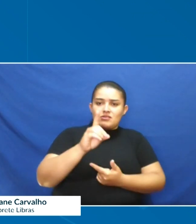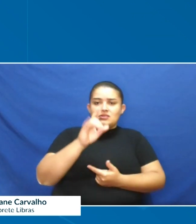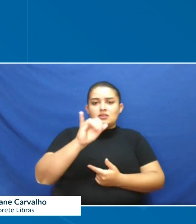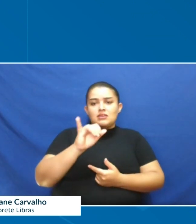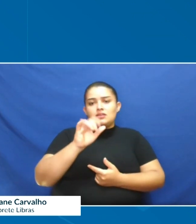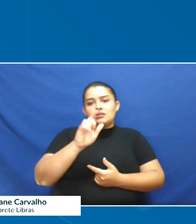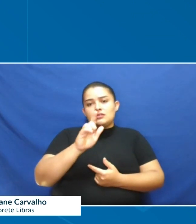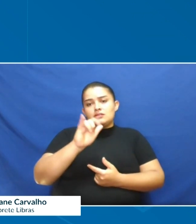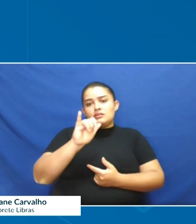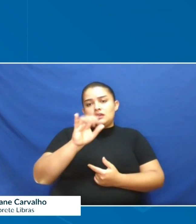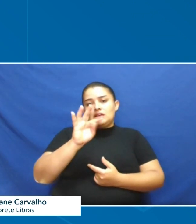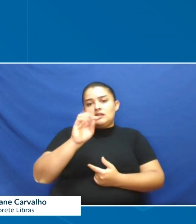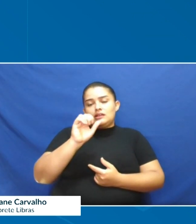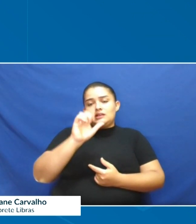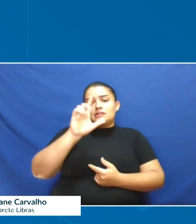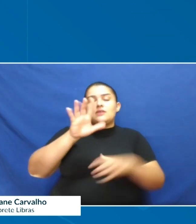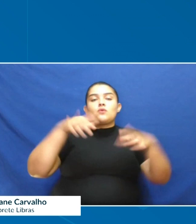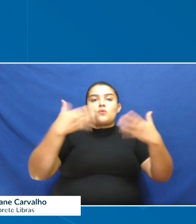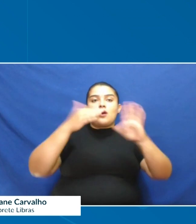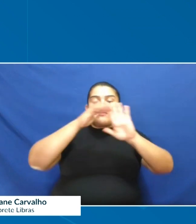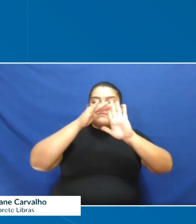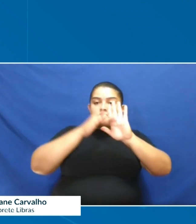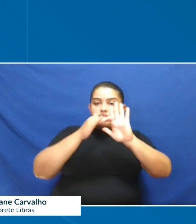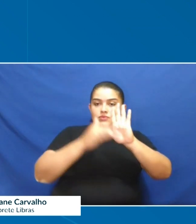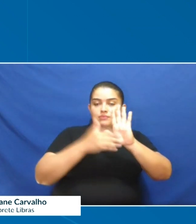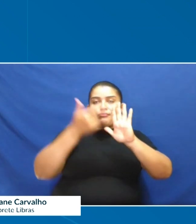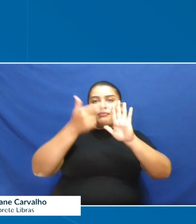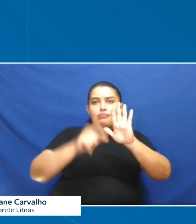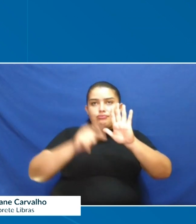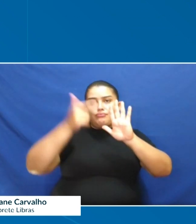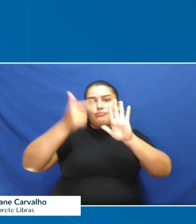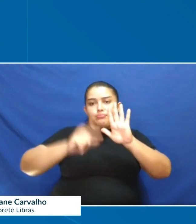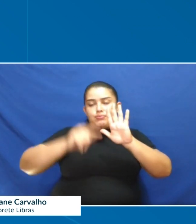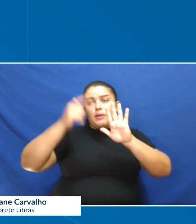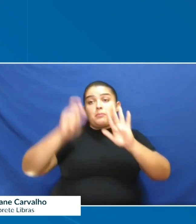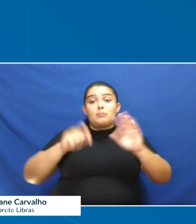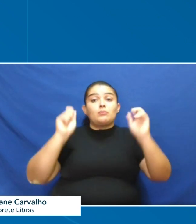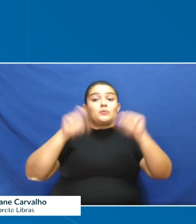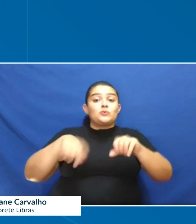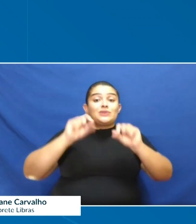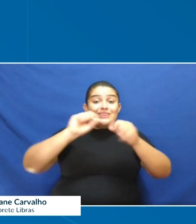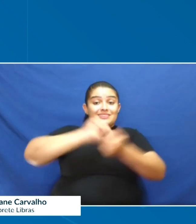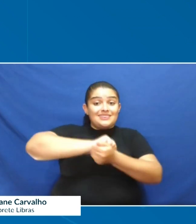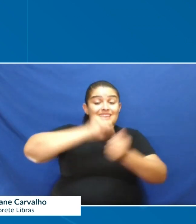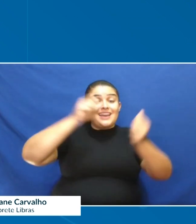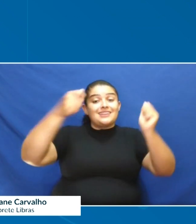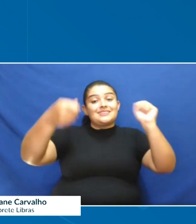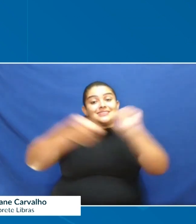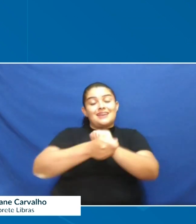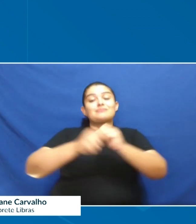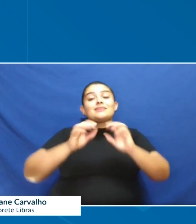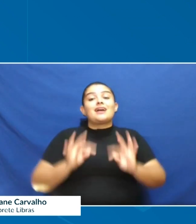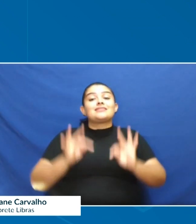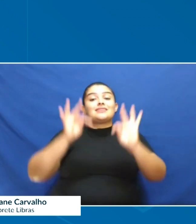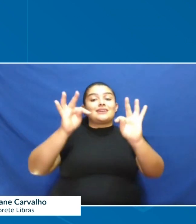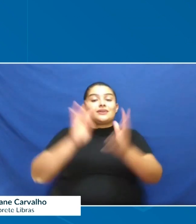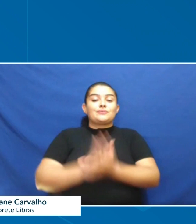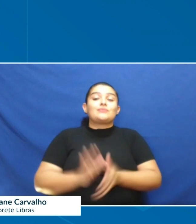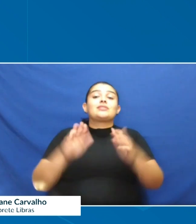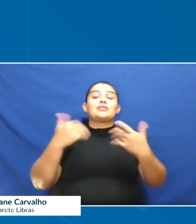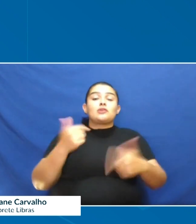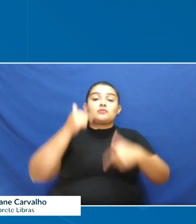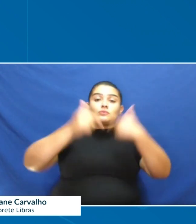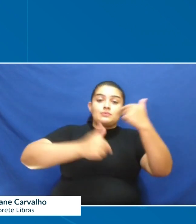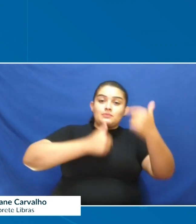processo, quais processos que são repetitivos, que podem ser automatizados, quais processos,